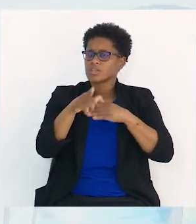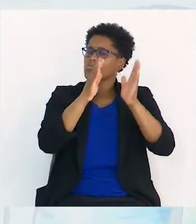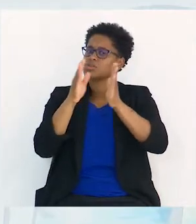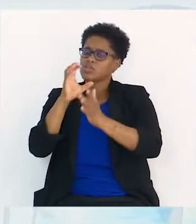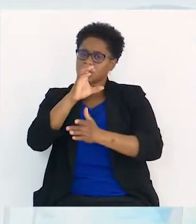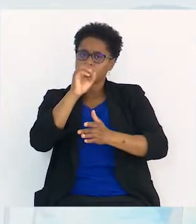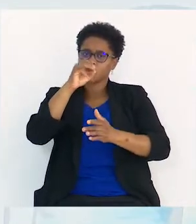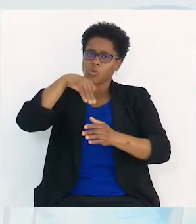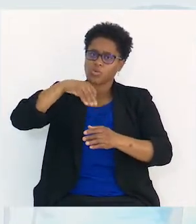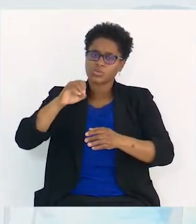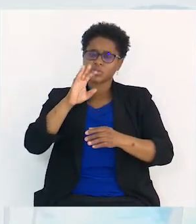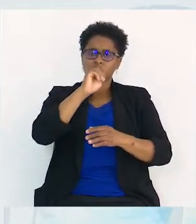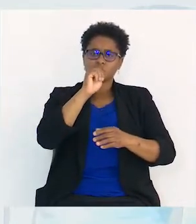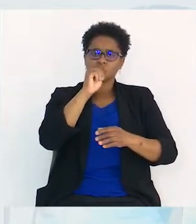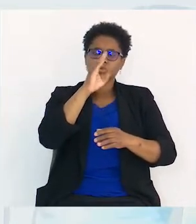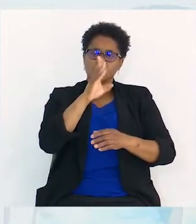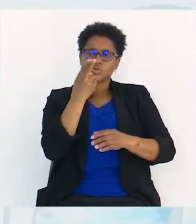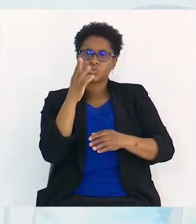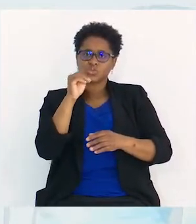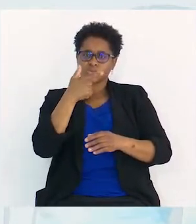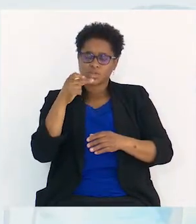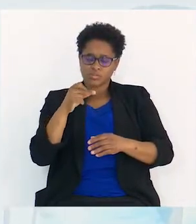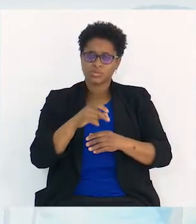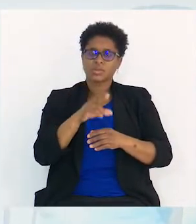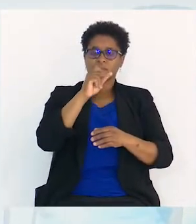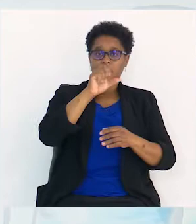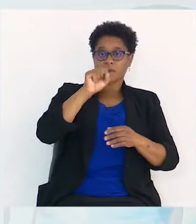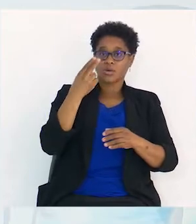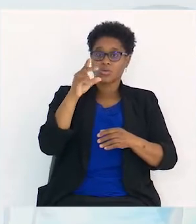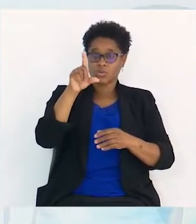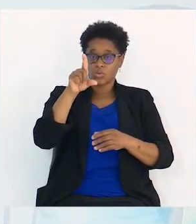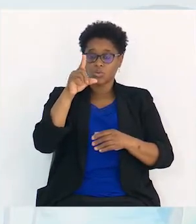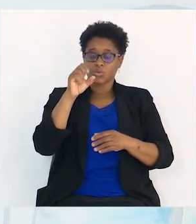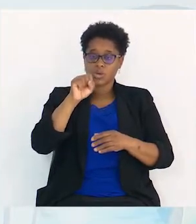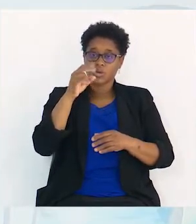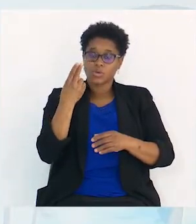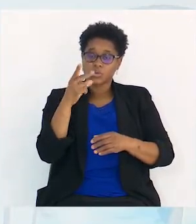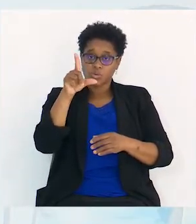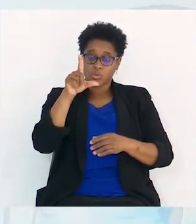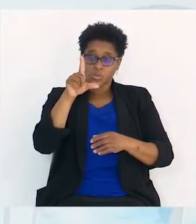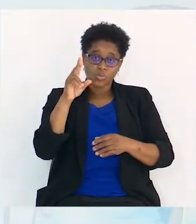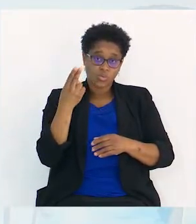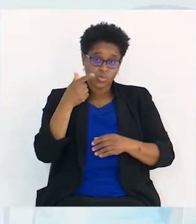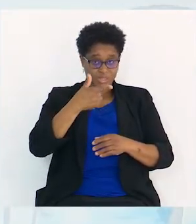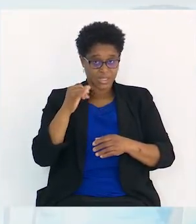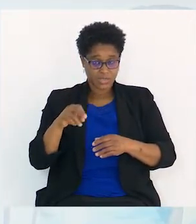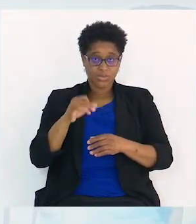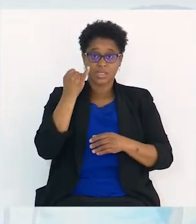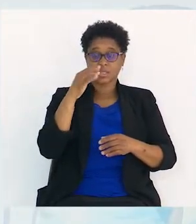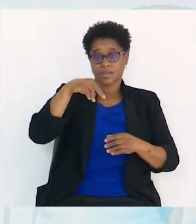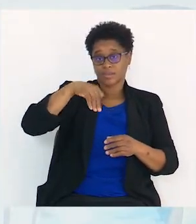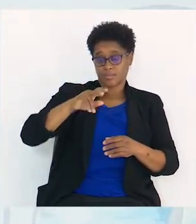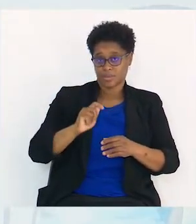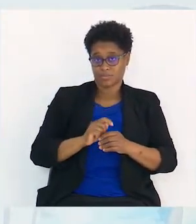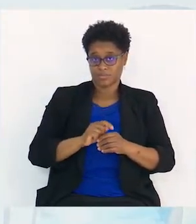a justaposição, a aglutinação, o hibridismo. Neste momento, nós vamos focar naquilo que é a derivação, ok? Porque